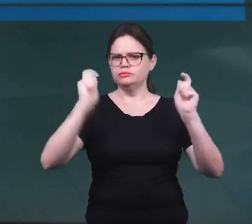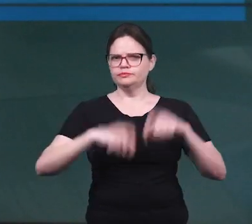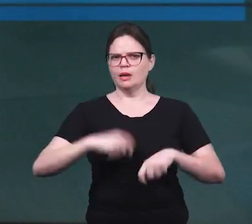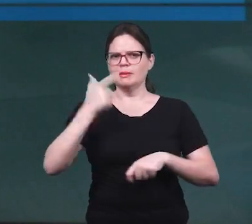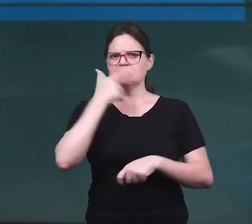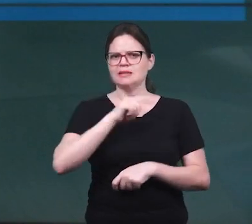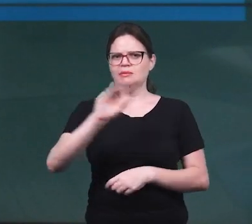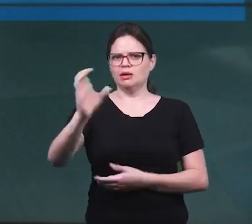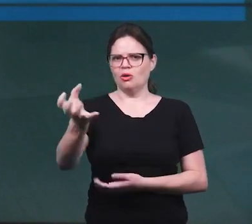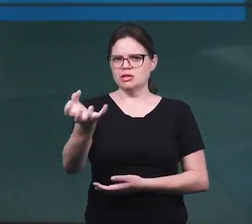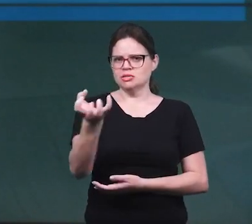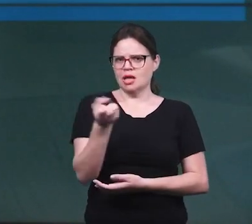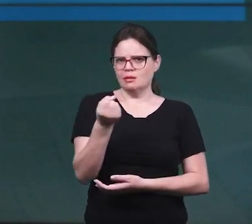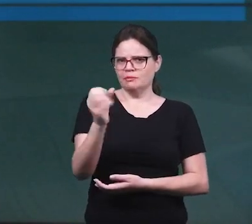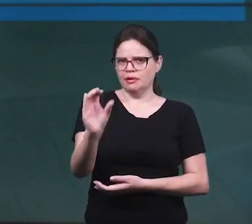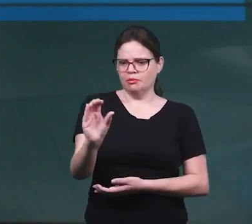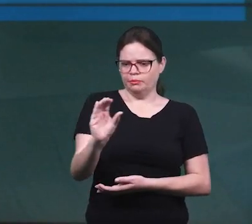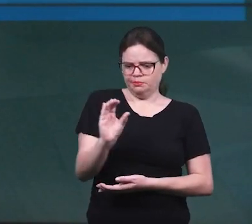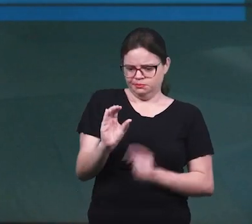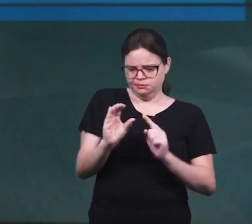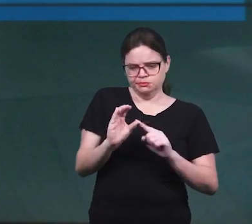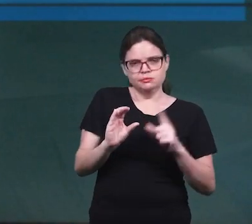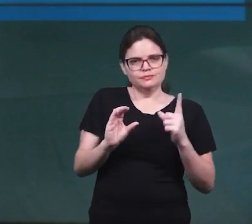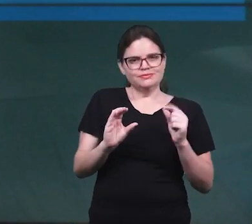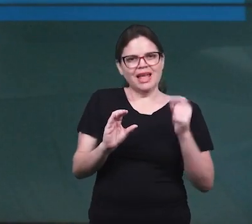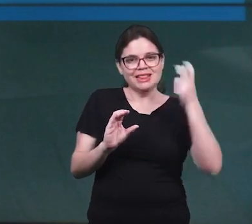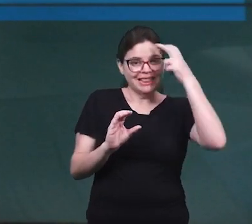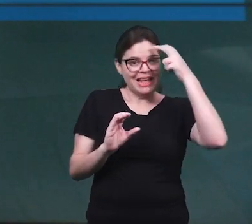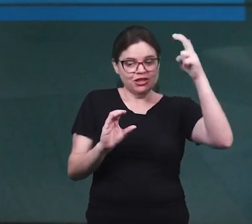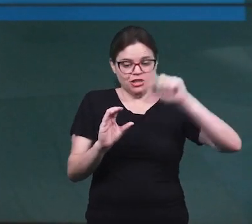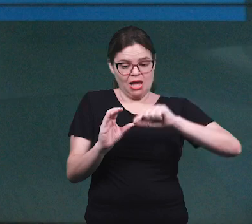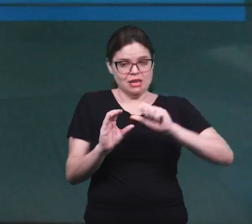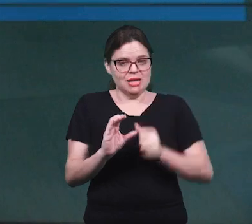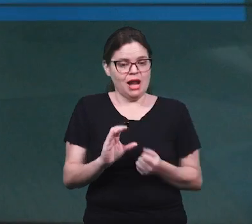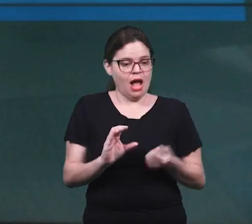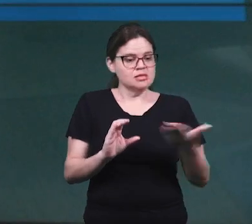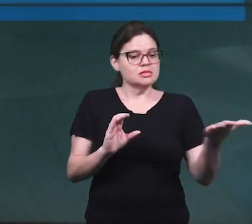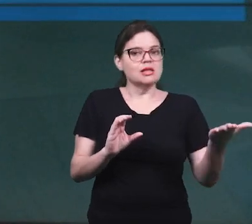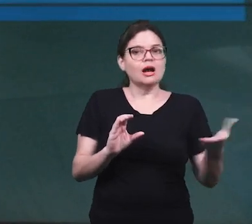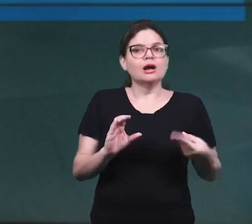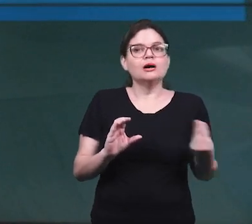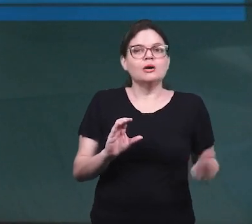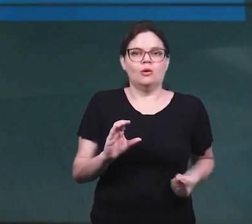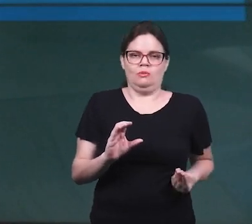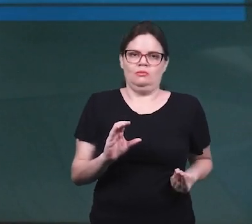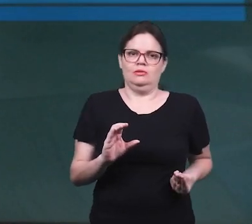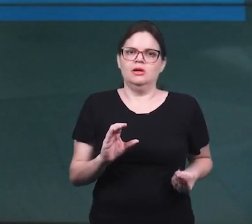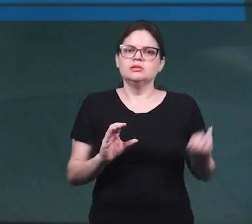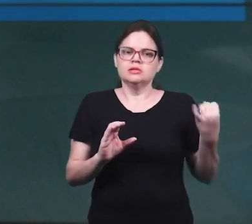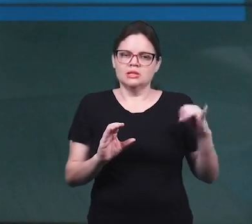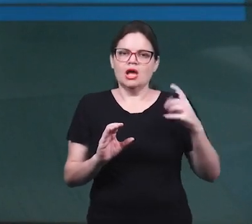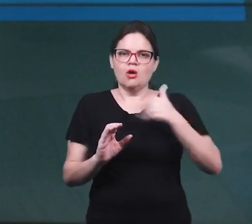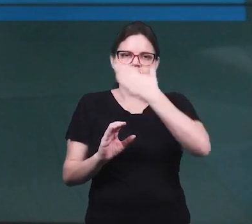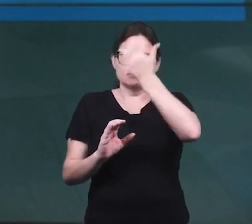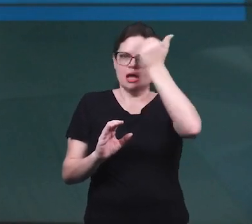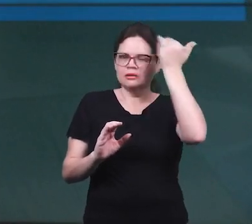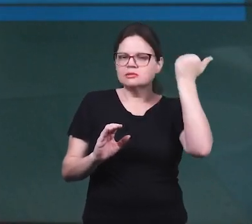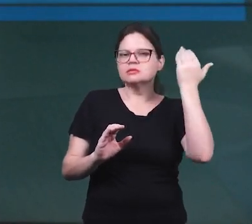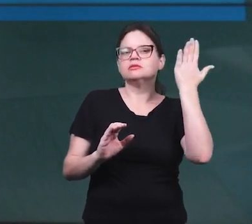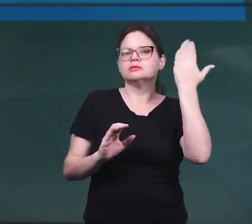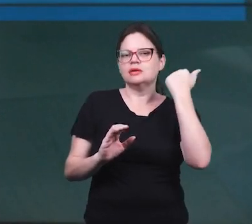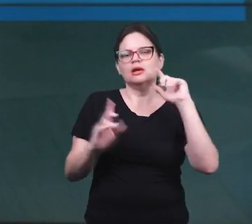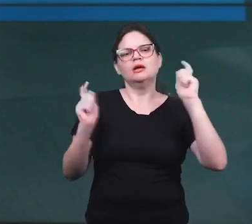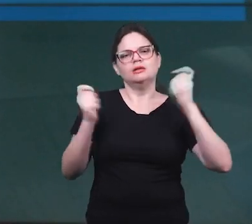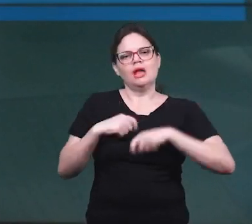ganhar, inteligência para gastar, porque assim nós já temos a inteligência